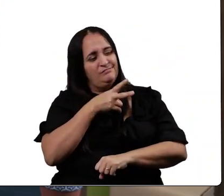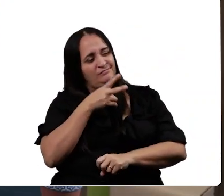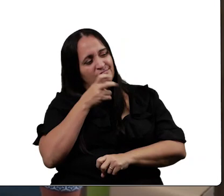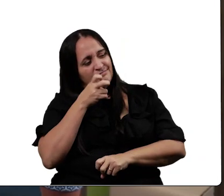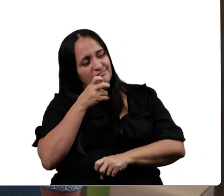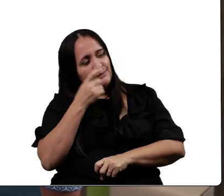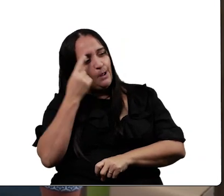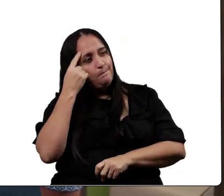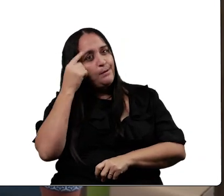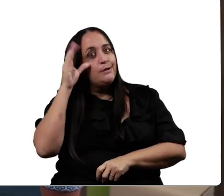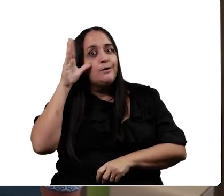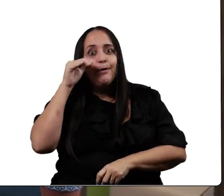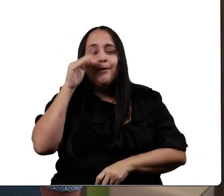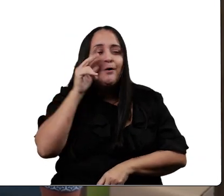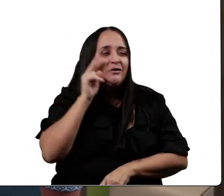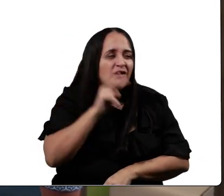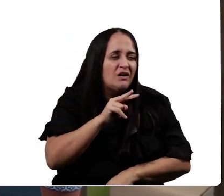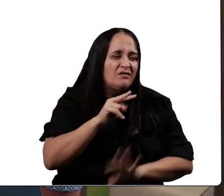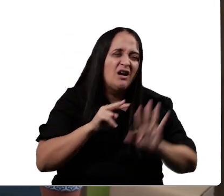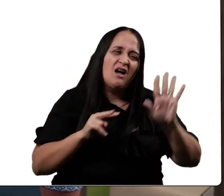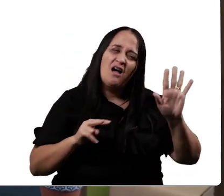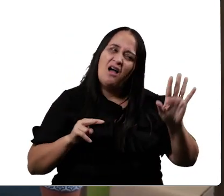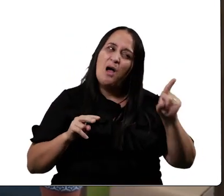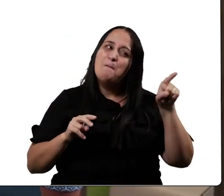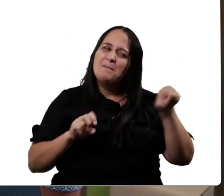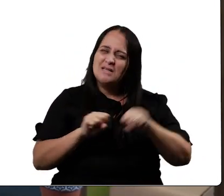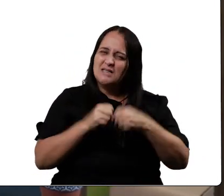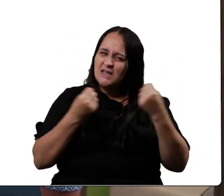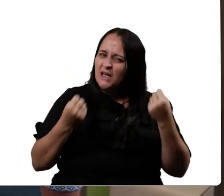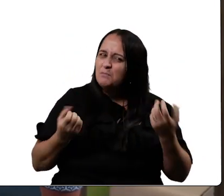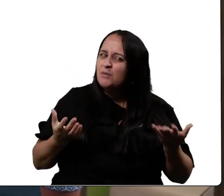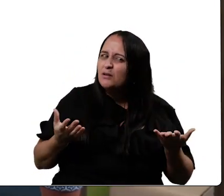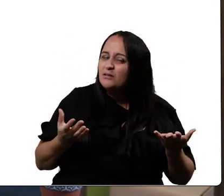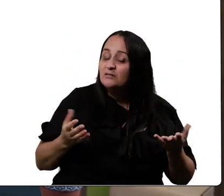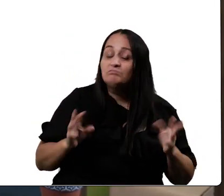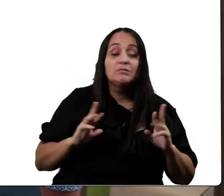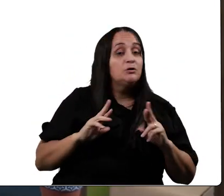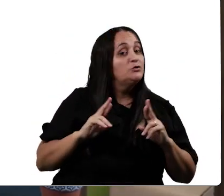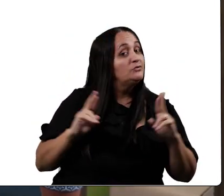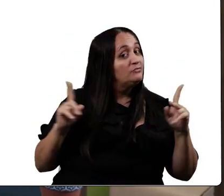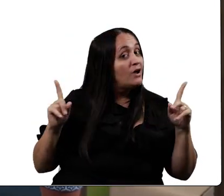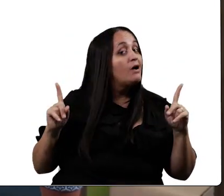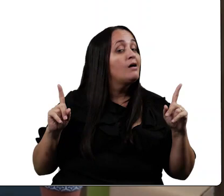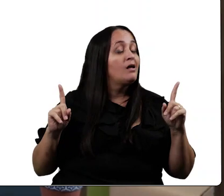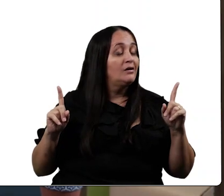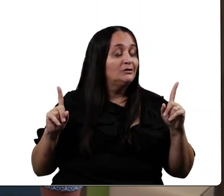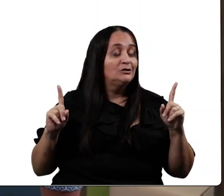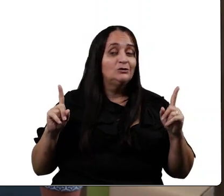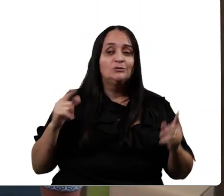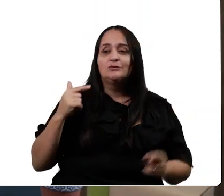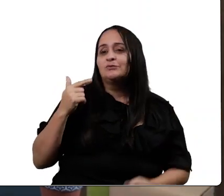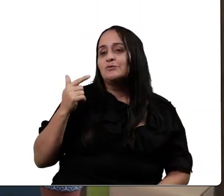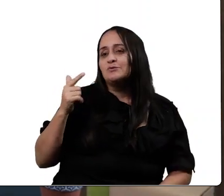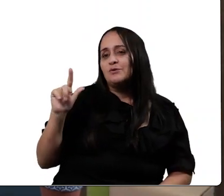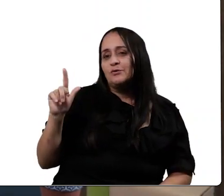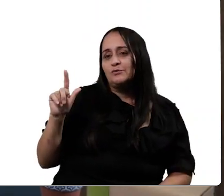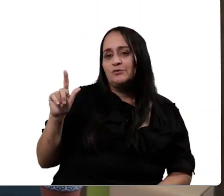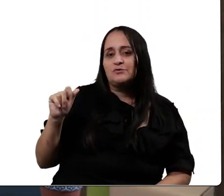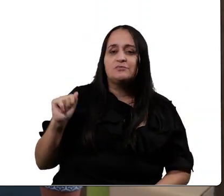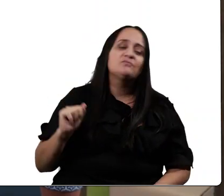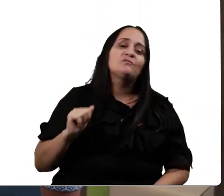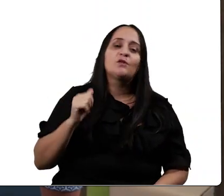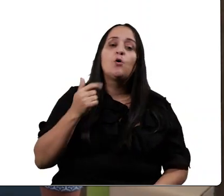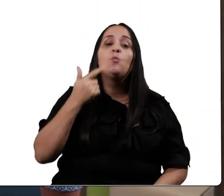sociais, para atiçar nossa curiosidade. Mas nesse texto tem uma coisa diferente dos outros, tá?